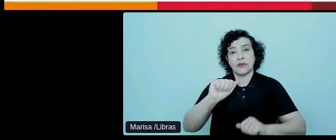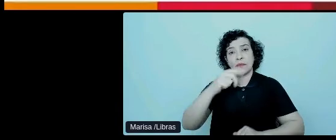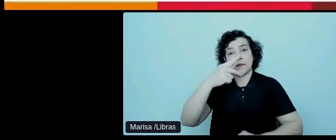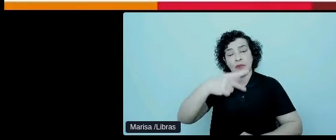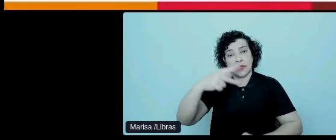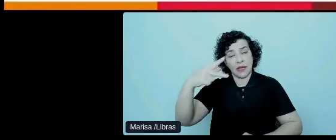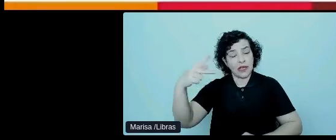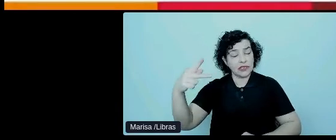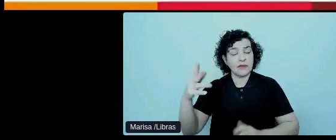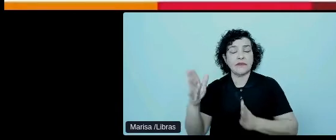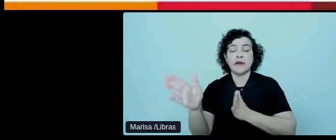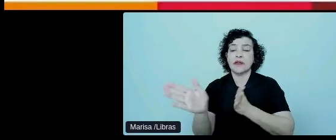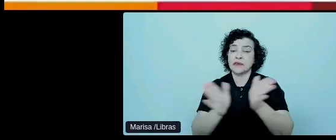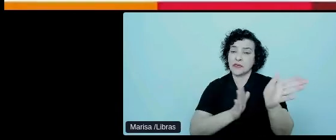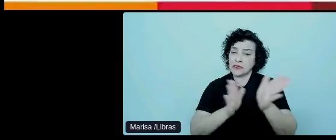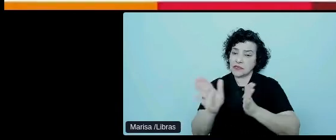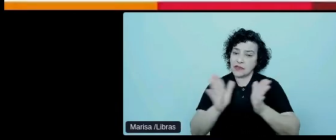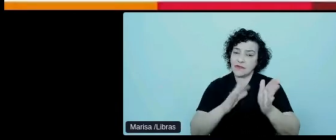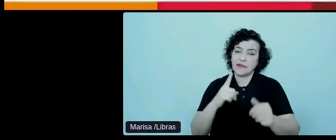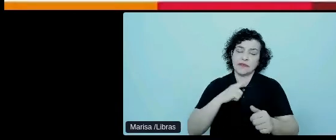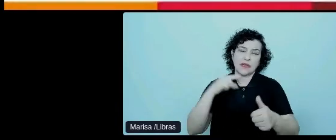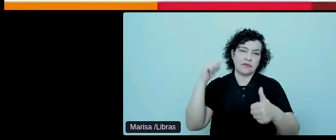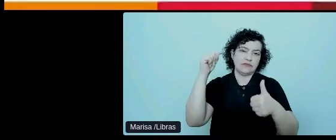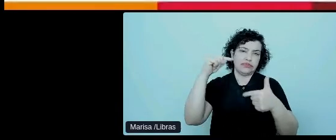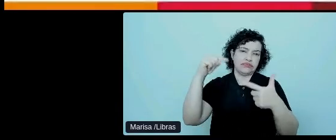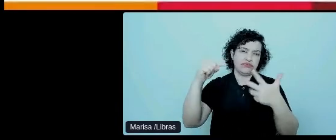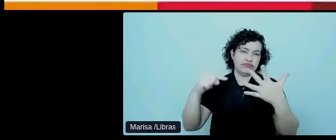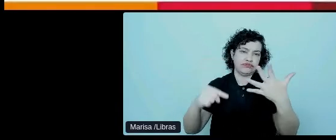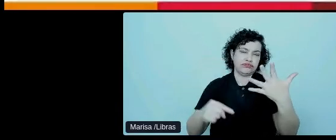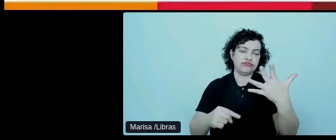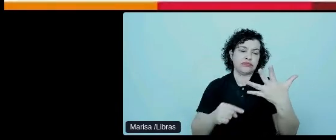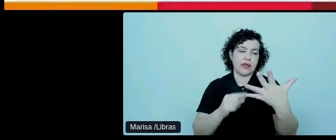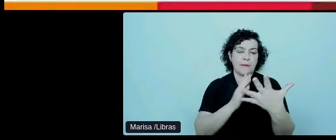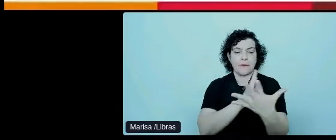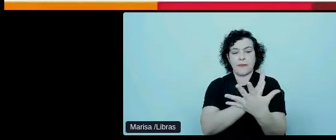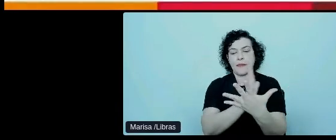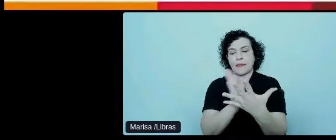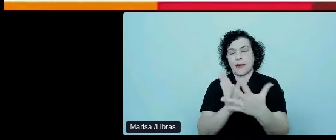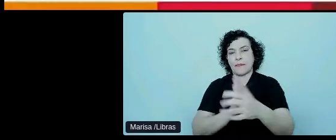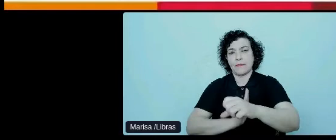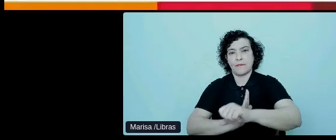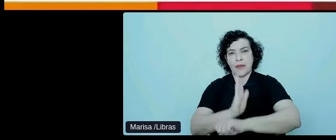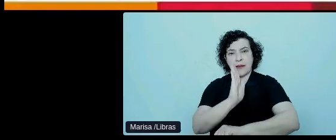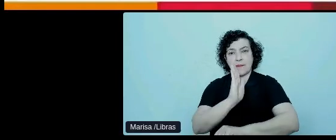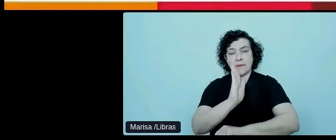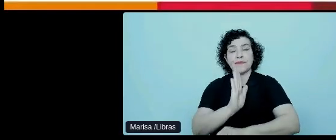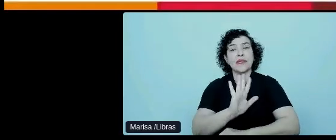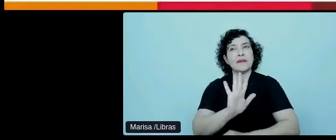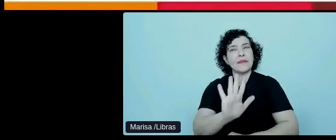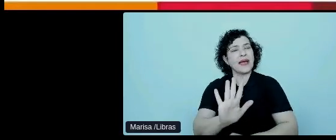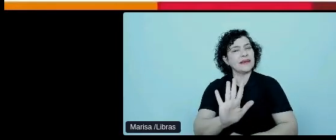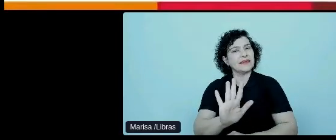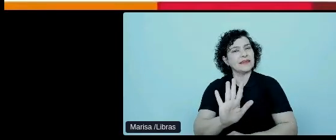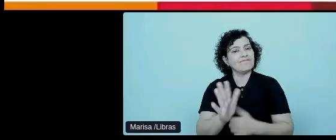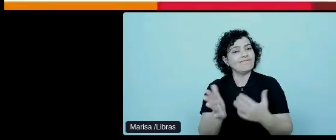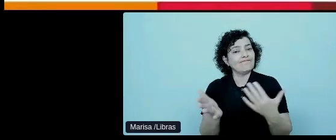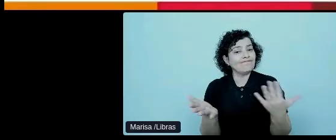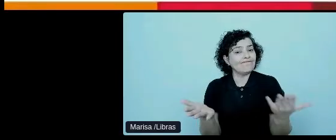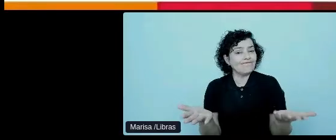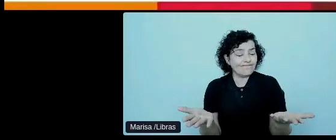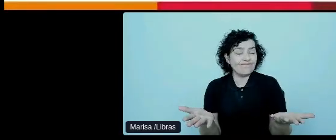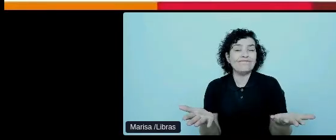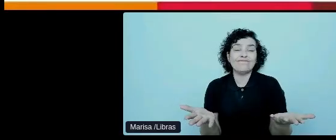seja acessível. Então, eu tenho vários critérios de sucesso. Só que vocês concordam que é um caminho